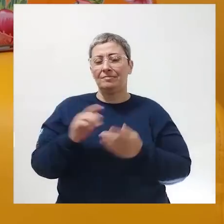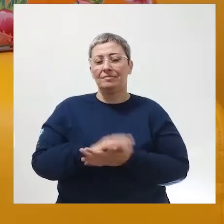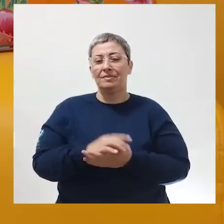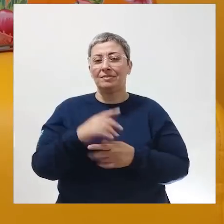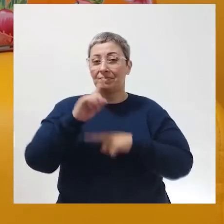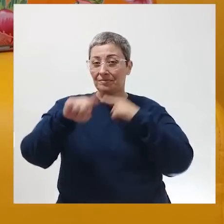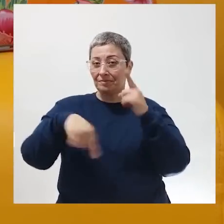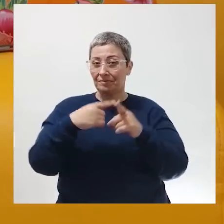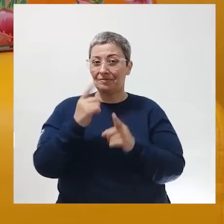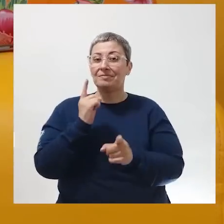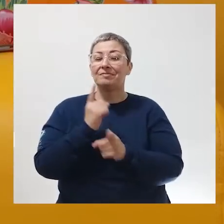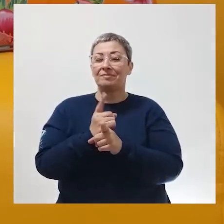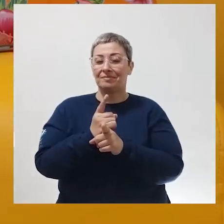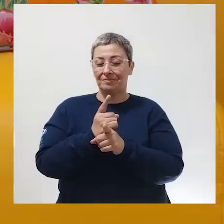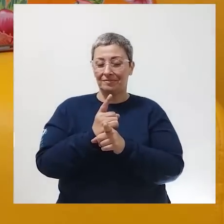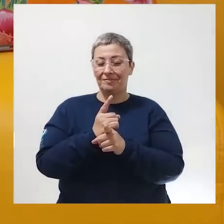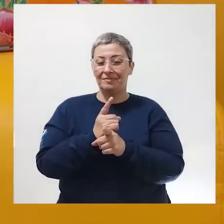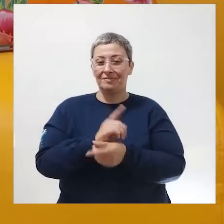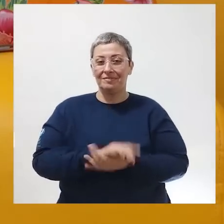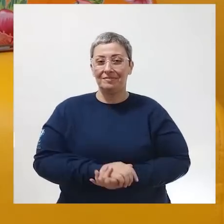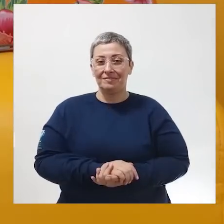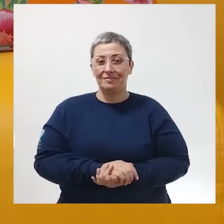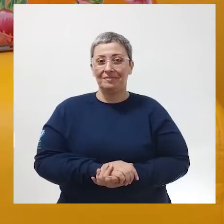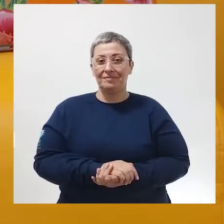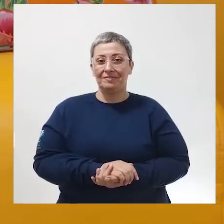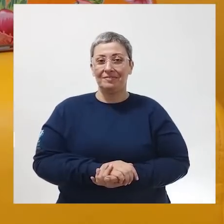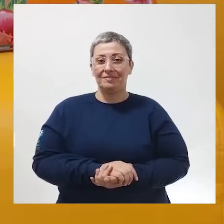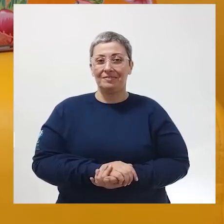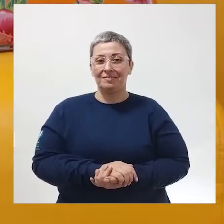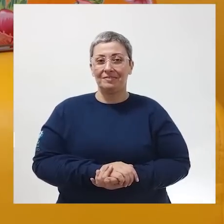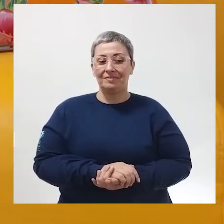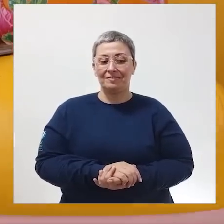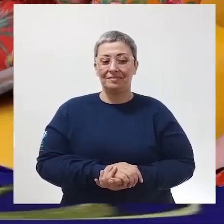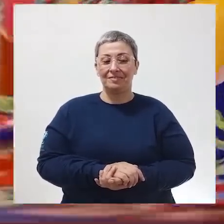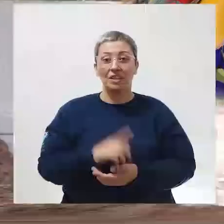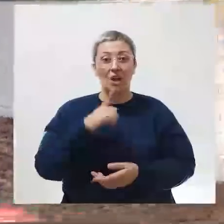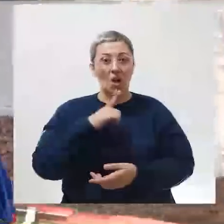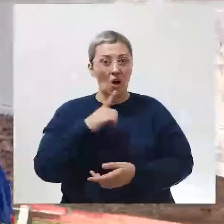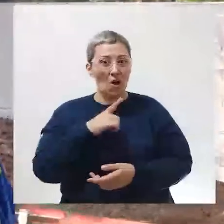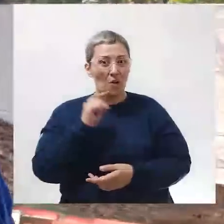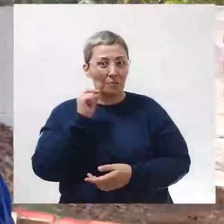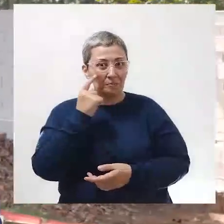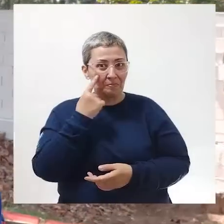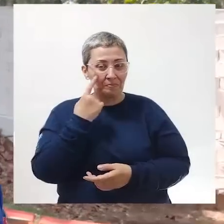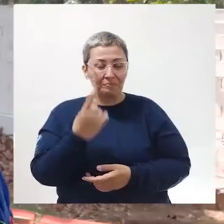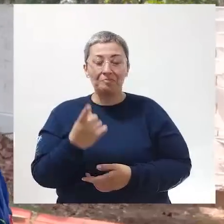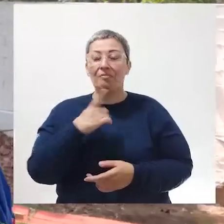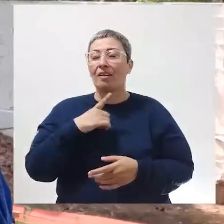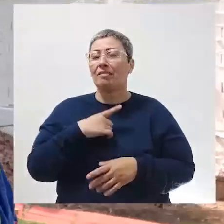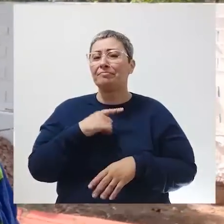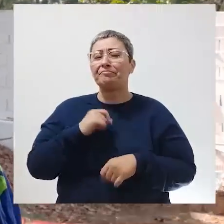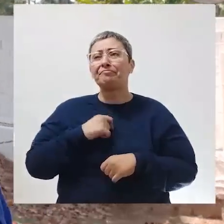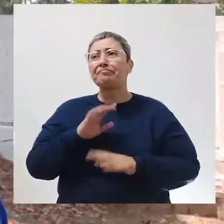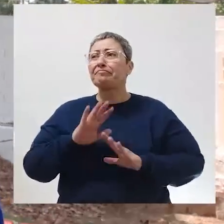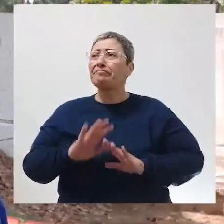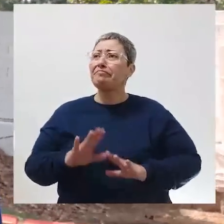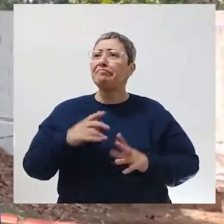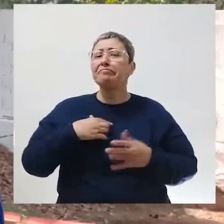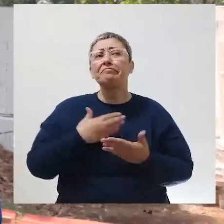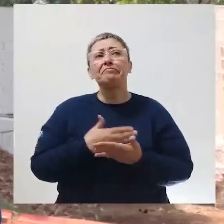divirtam. A gente se vê! Gente, eu estava